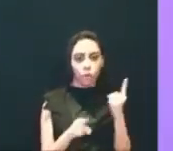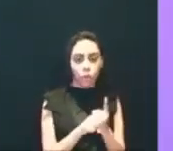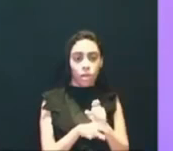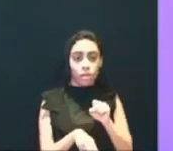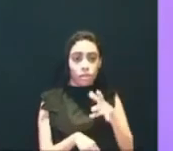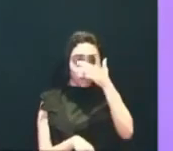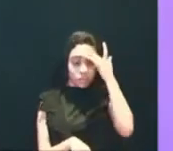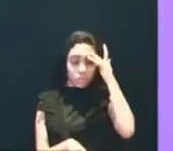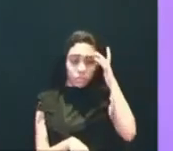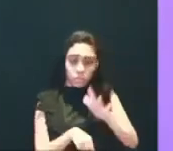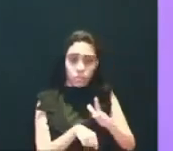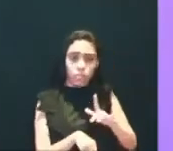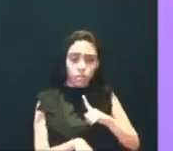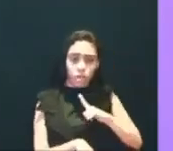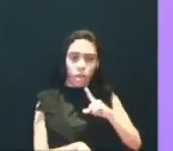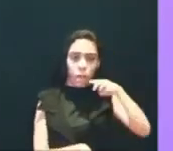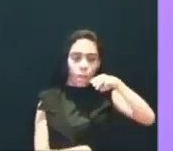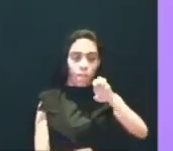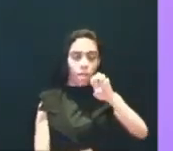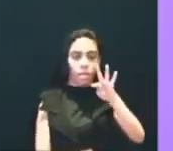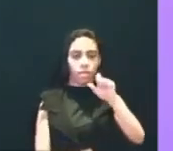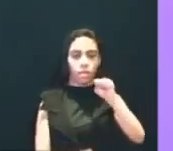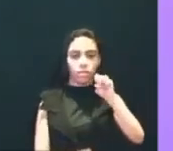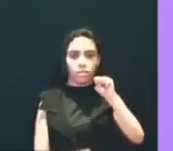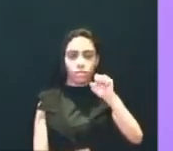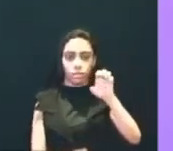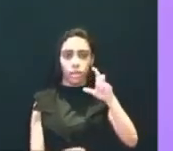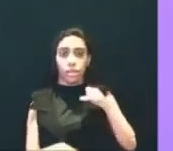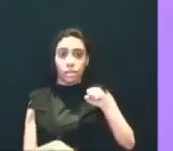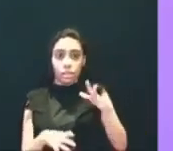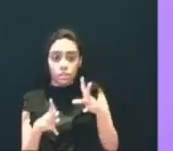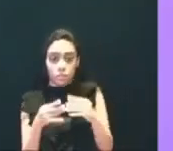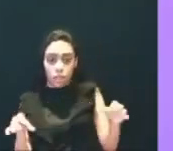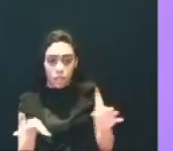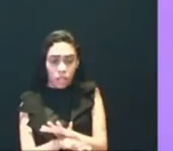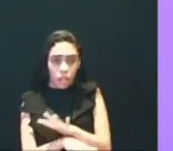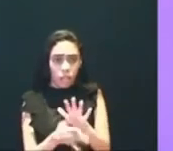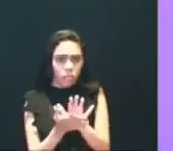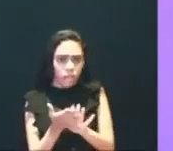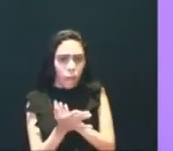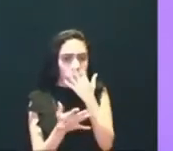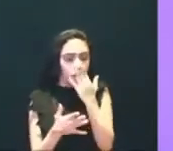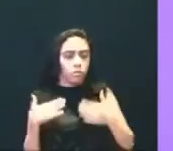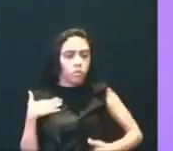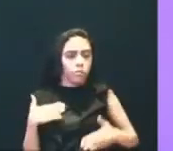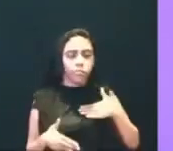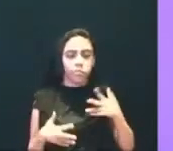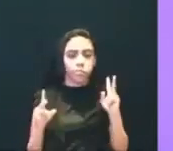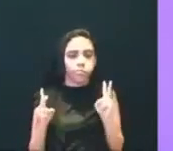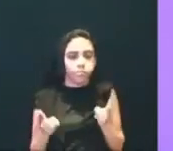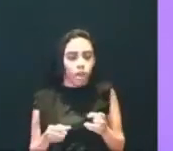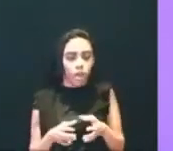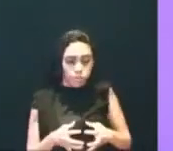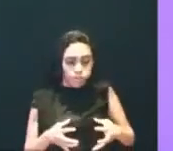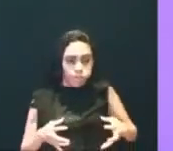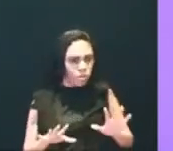tem metástase, e essas metástases, depois do tratamento, elas não crescem, os marcadores tumorais, eles não